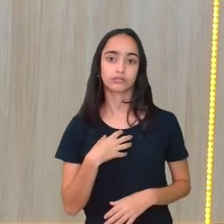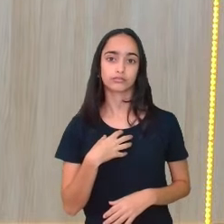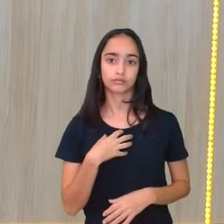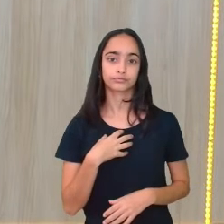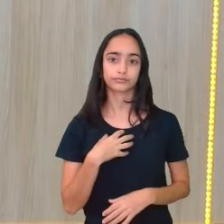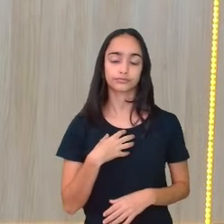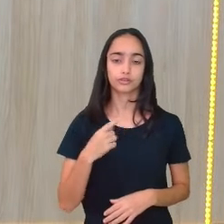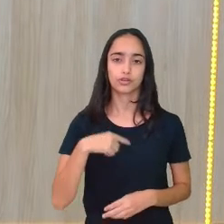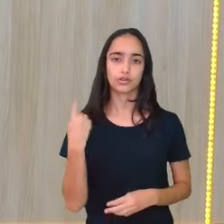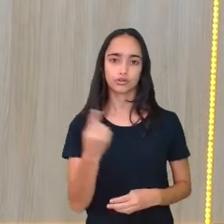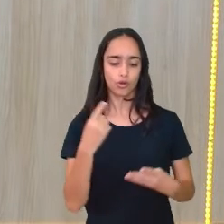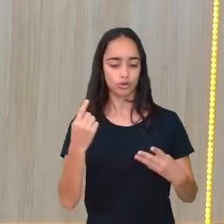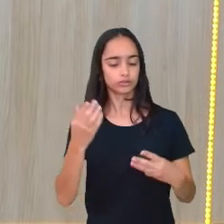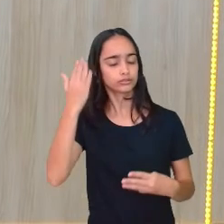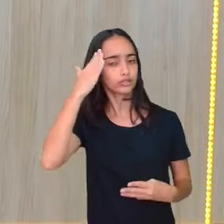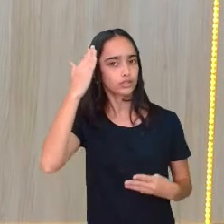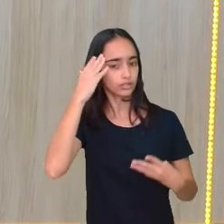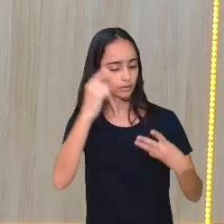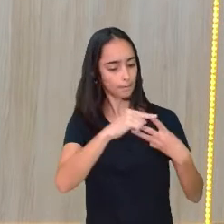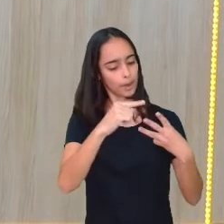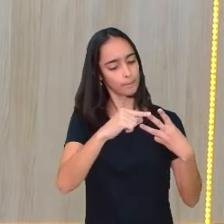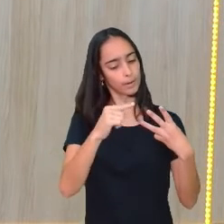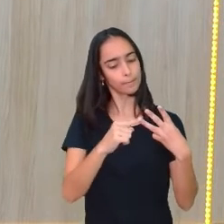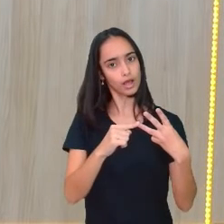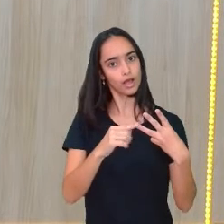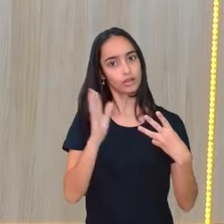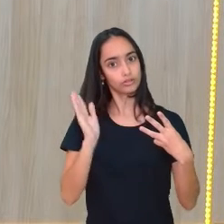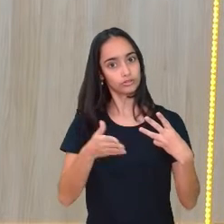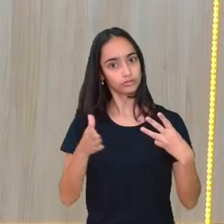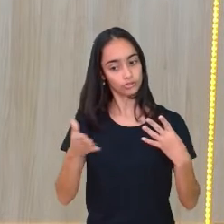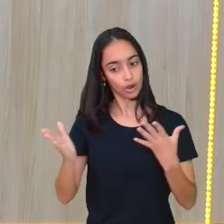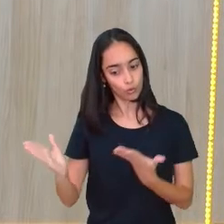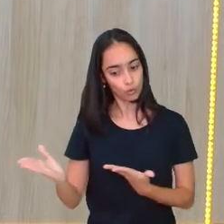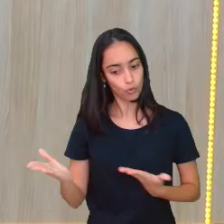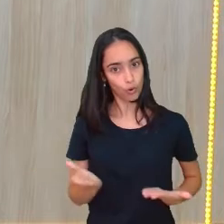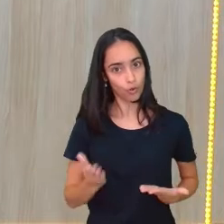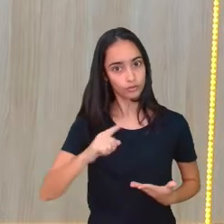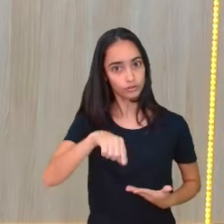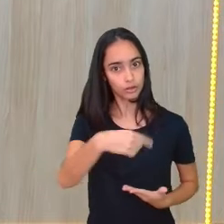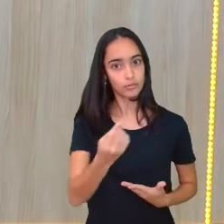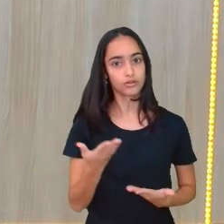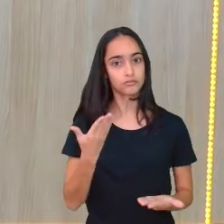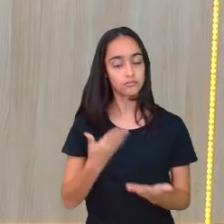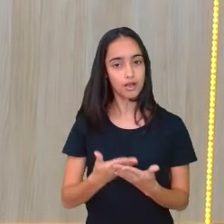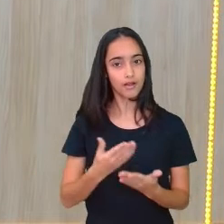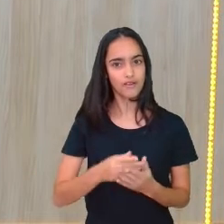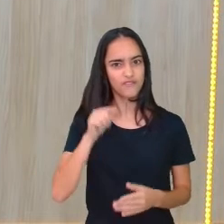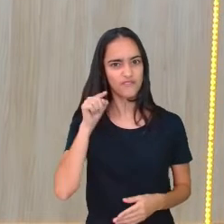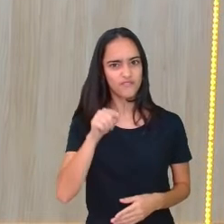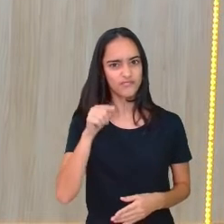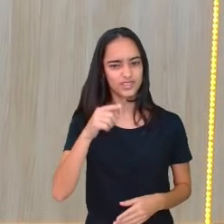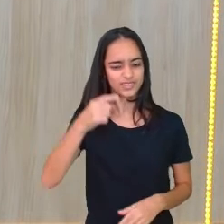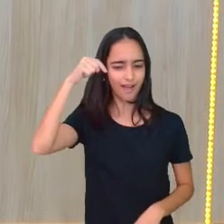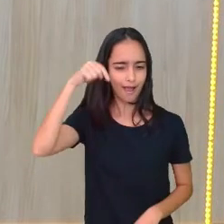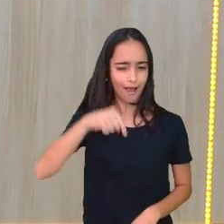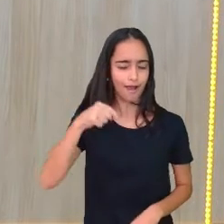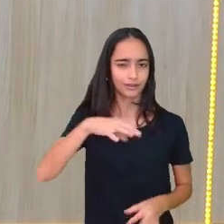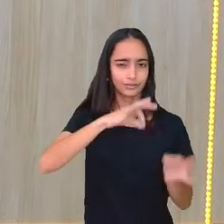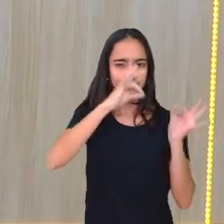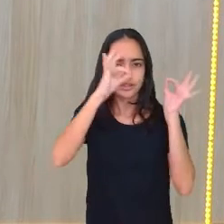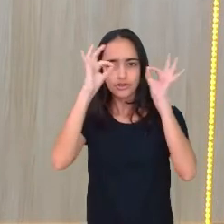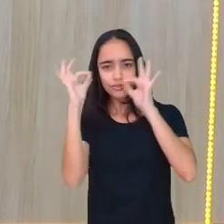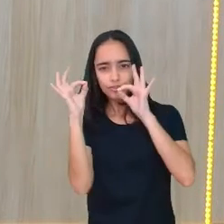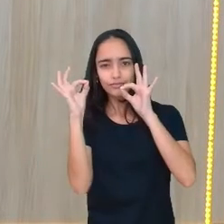primeiro esses 3. Já deixo o convite desde agora, para que na próxima aula você esteja aqui, nos assistindo, e